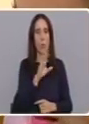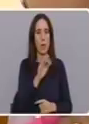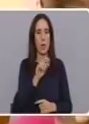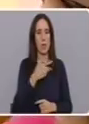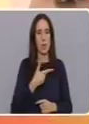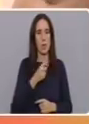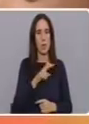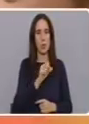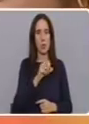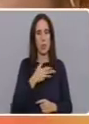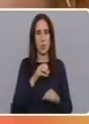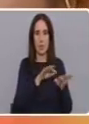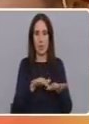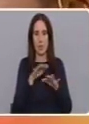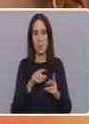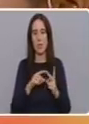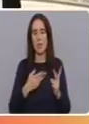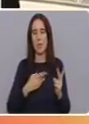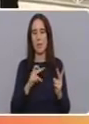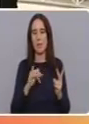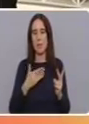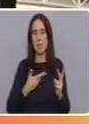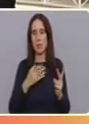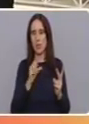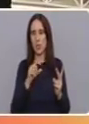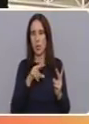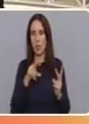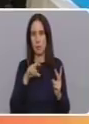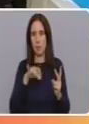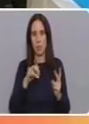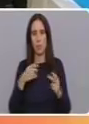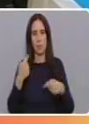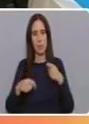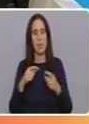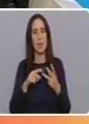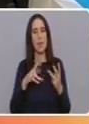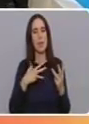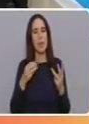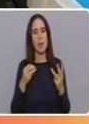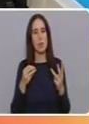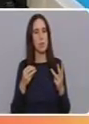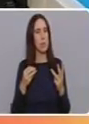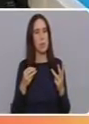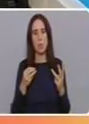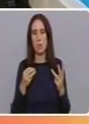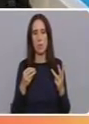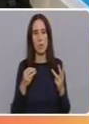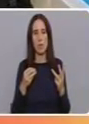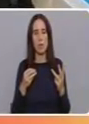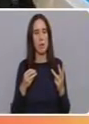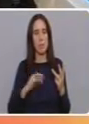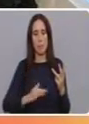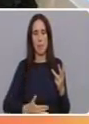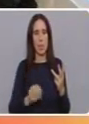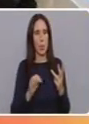teclas. David Jerónimo na bateria. Ricardo, que não tem barriga, na